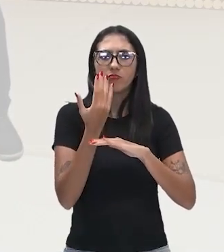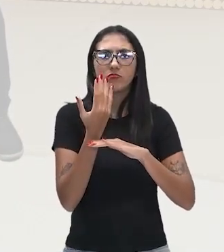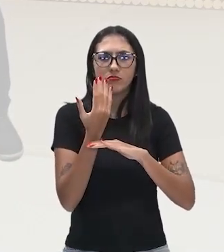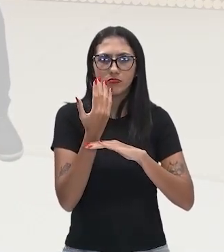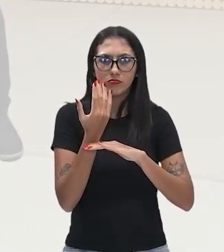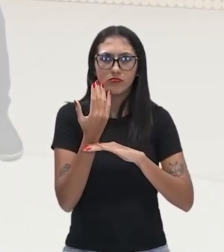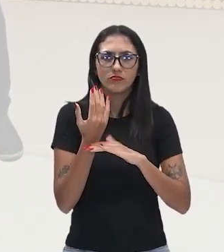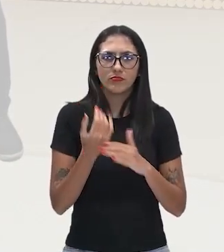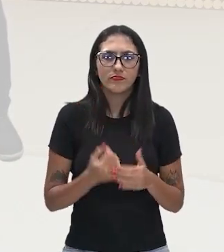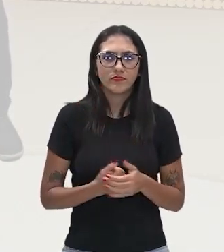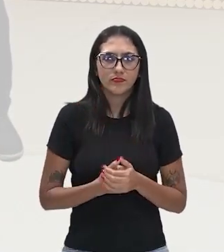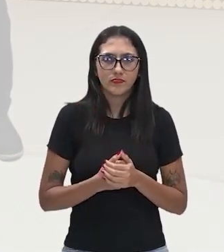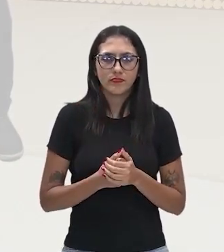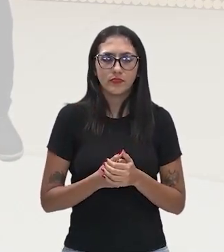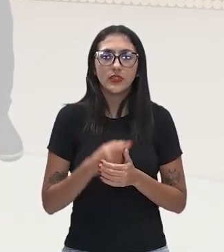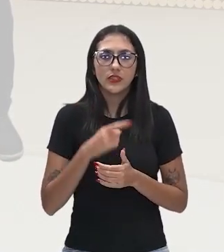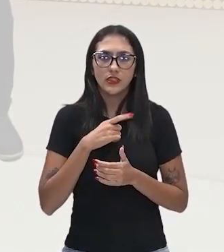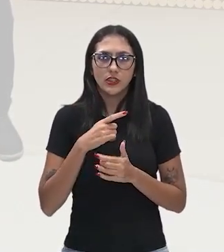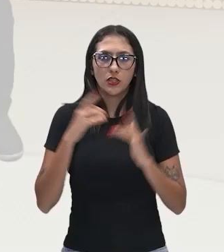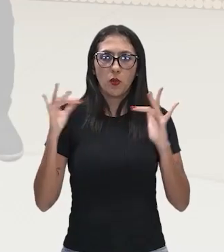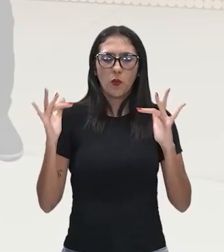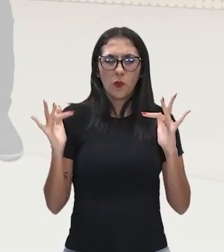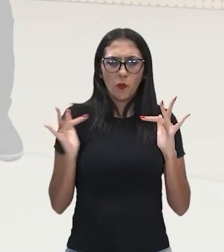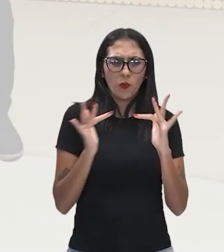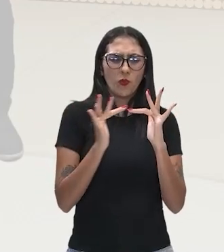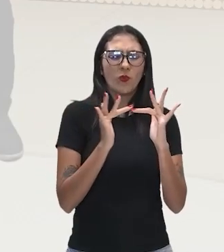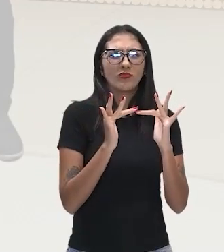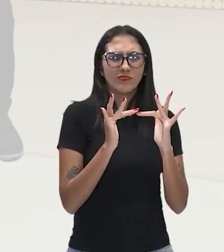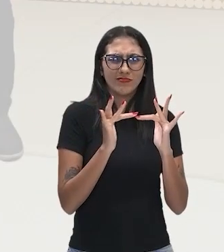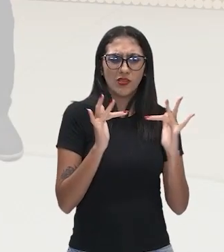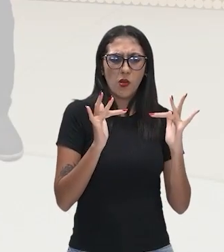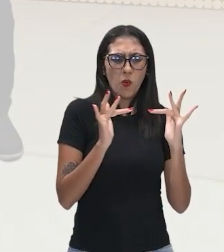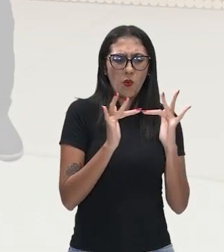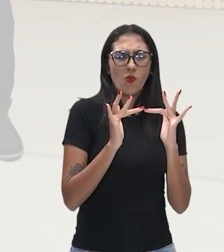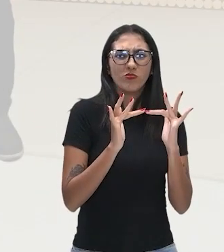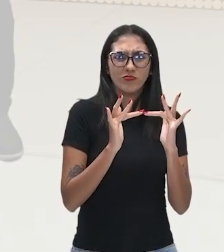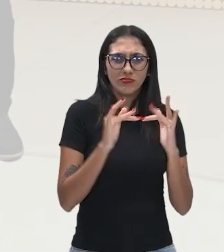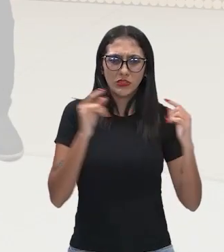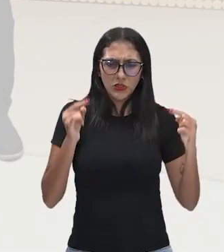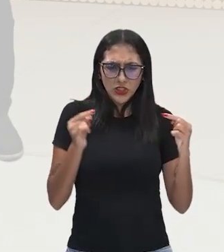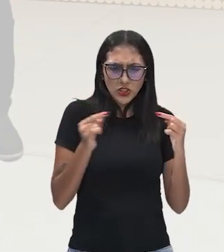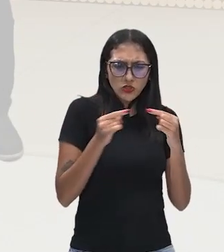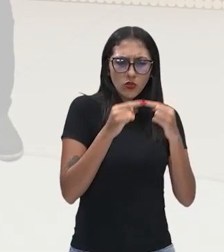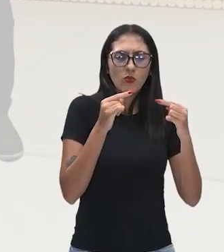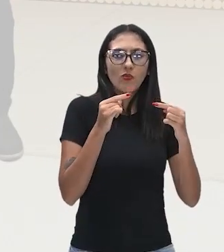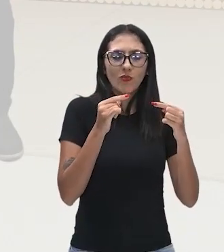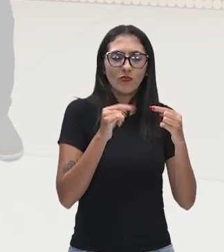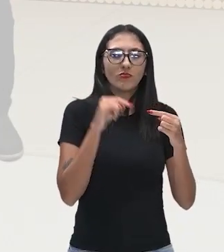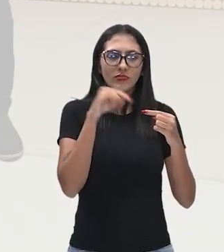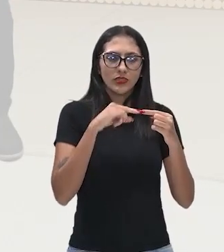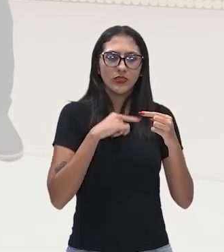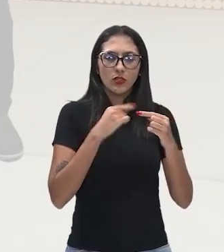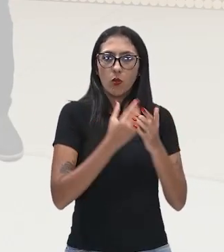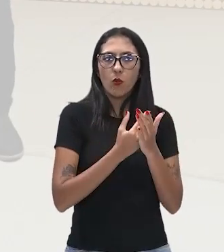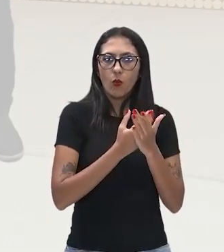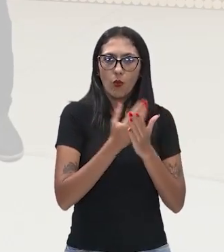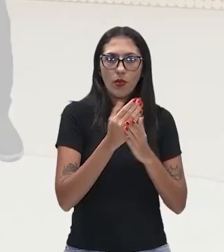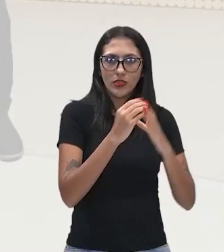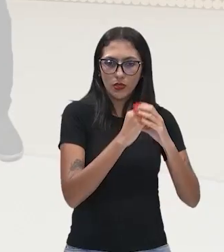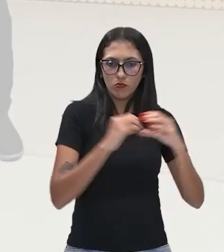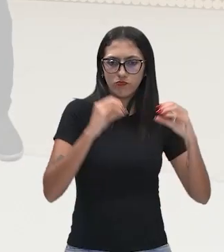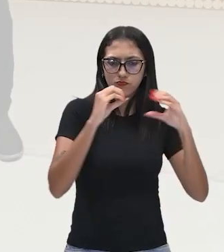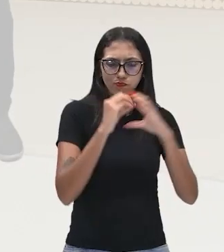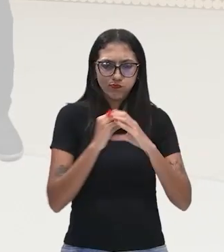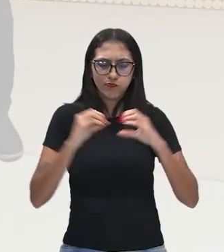o míssil ou projétil atinge a ponta da bomba, ele vai fazer a reação em cadeia